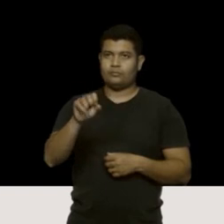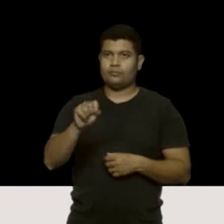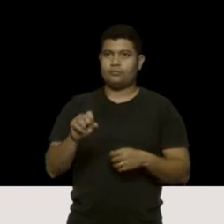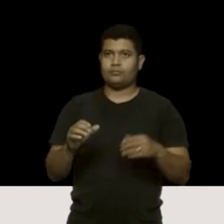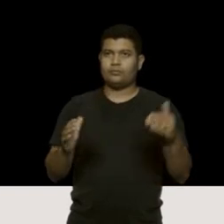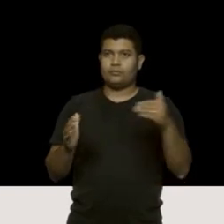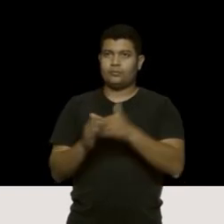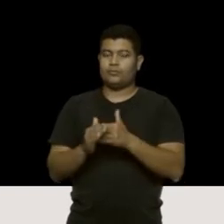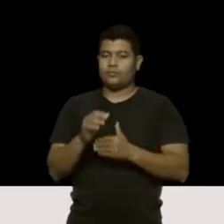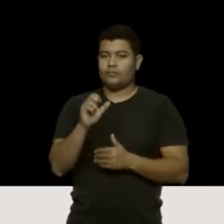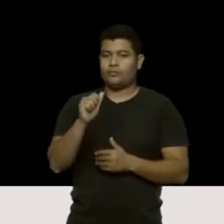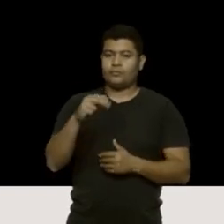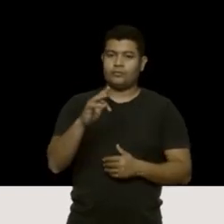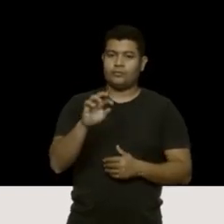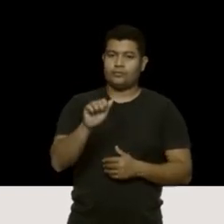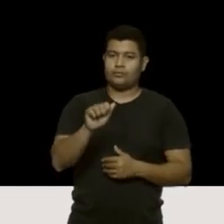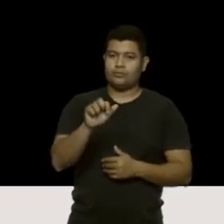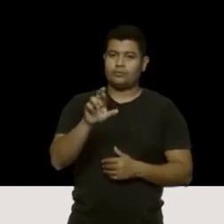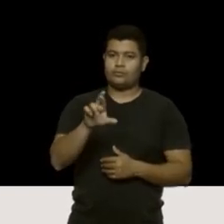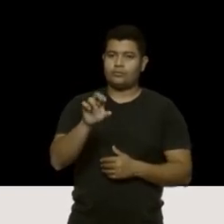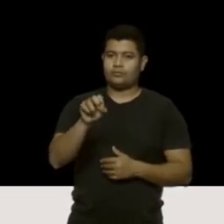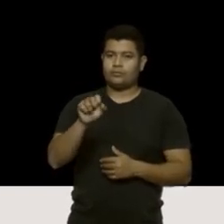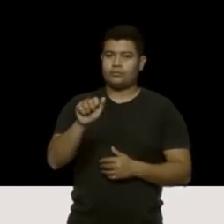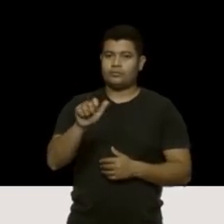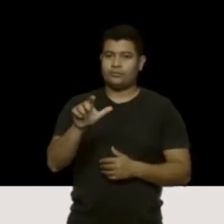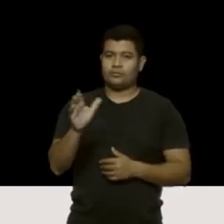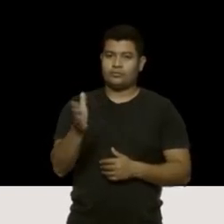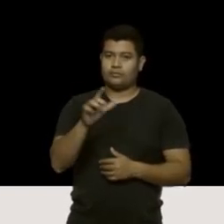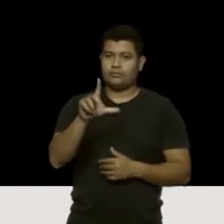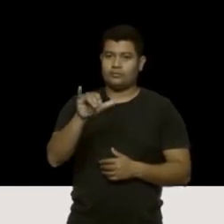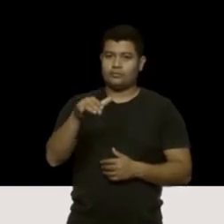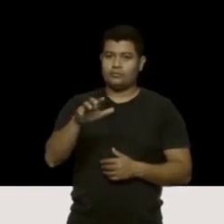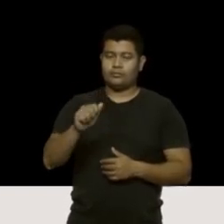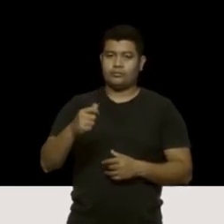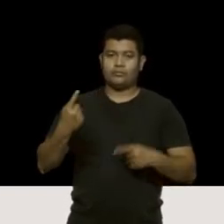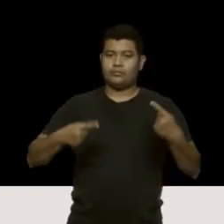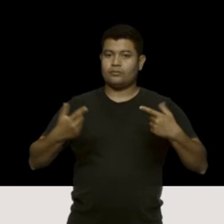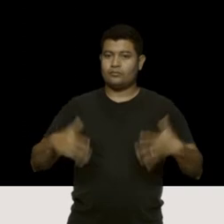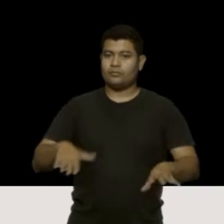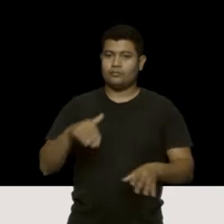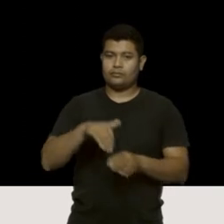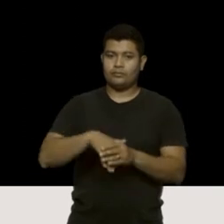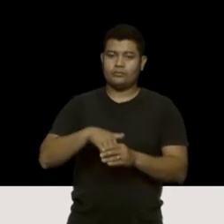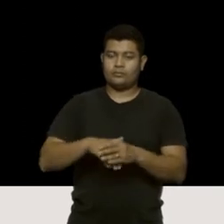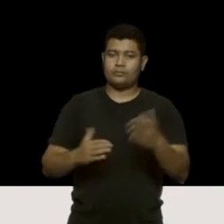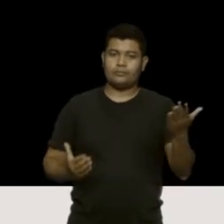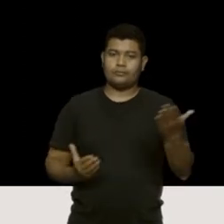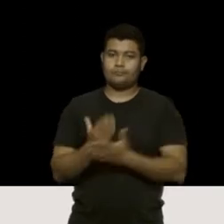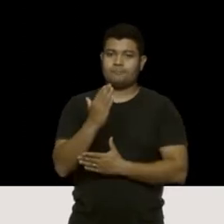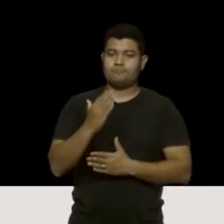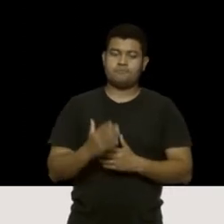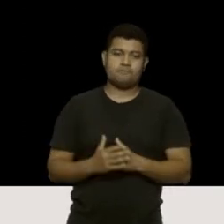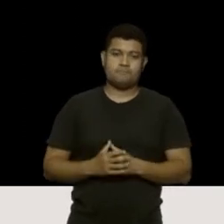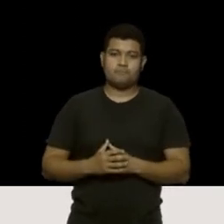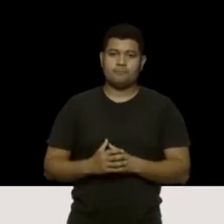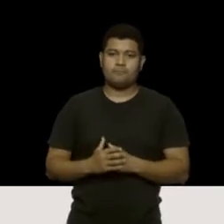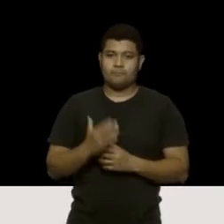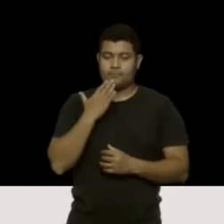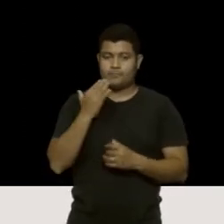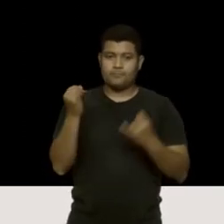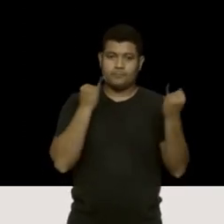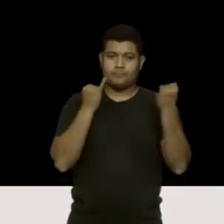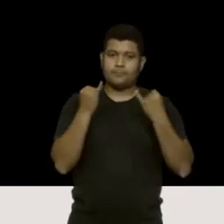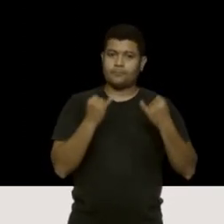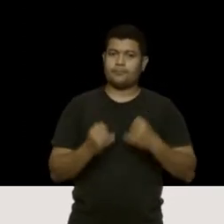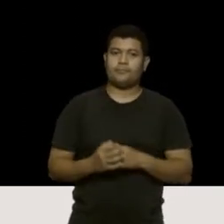Santa Rosa de Lima. Em discussão, em votação, aprovado. Pedido de